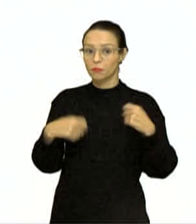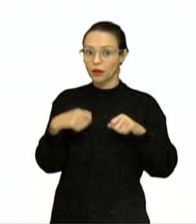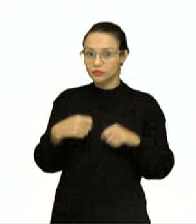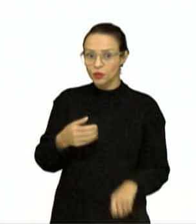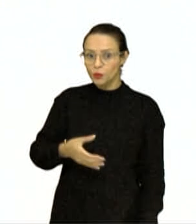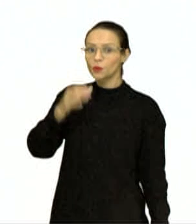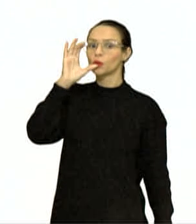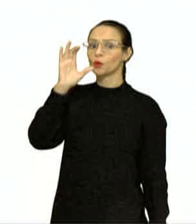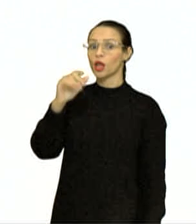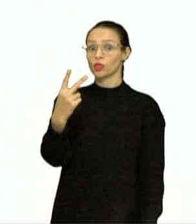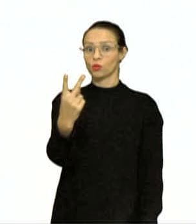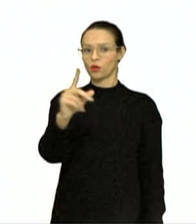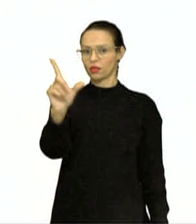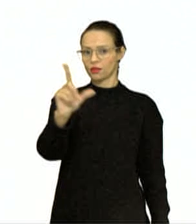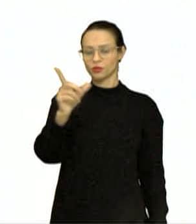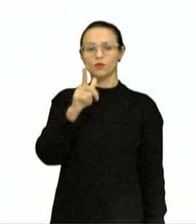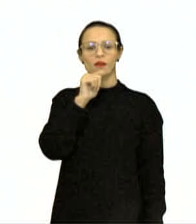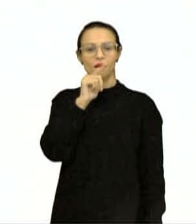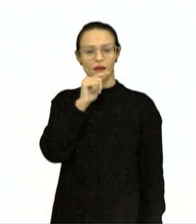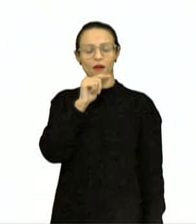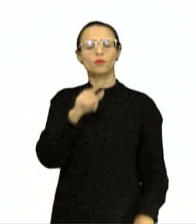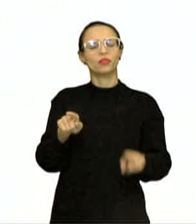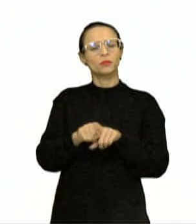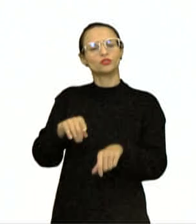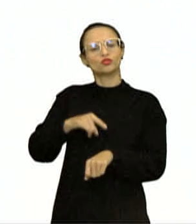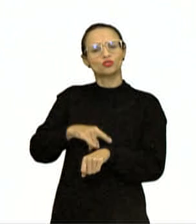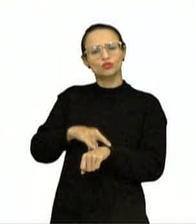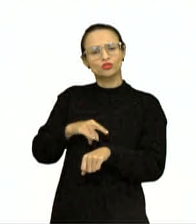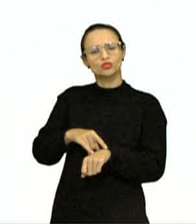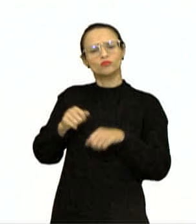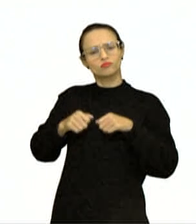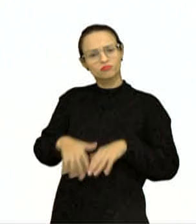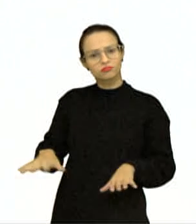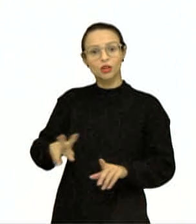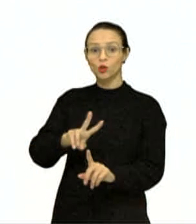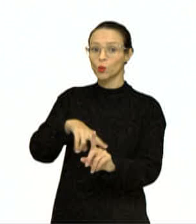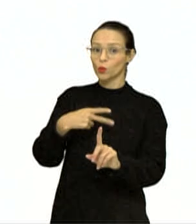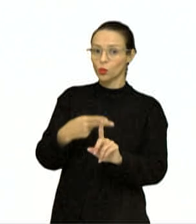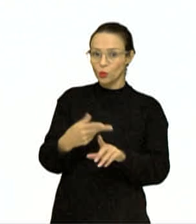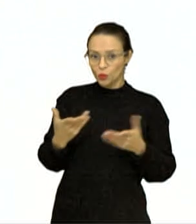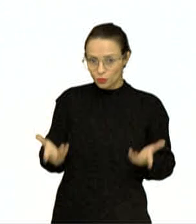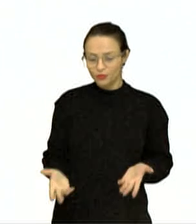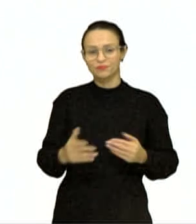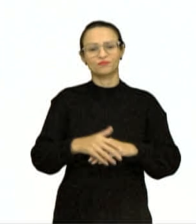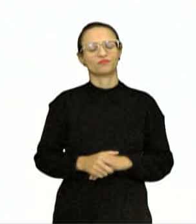2 litros de água e uriná-los, o que consome o dobro do tempo.